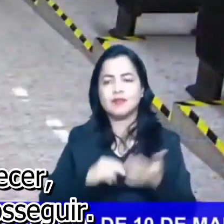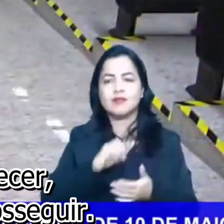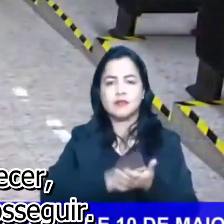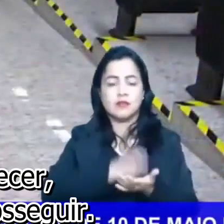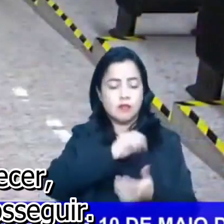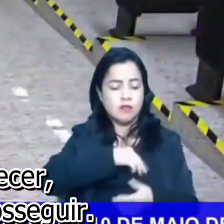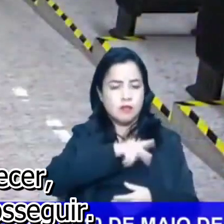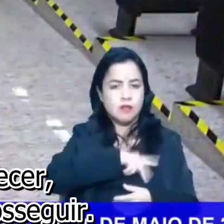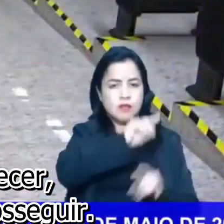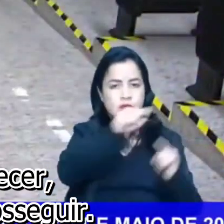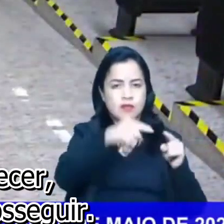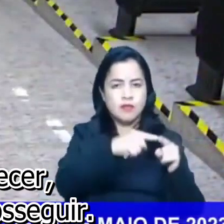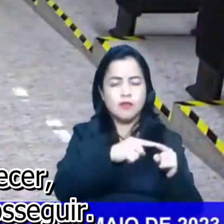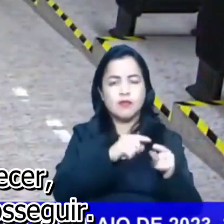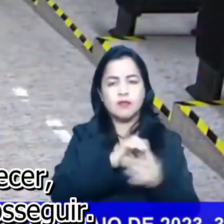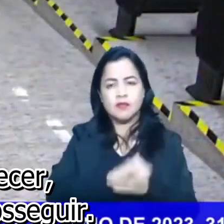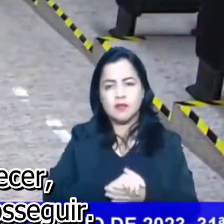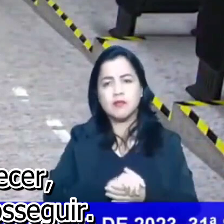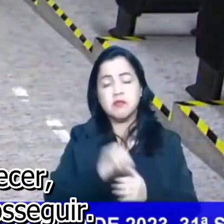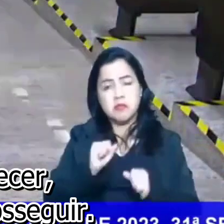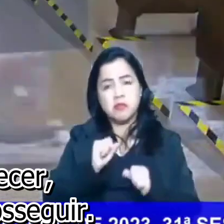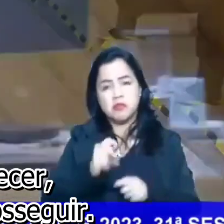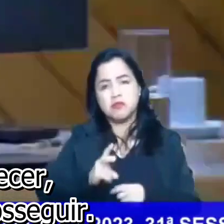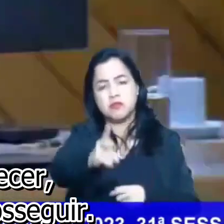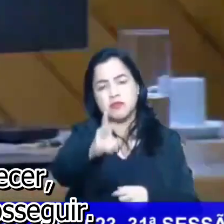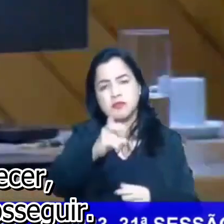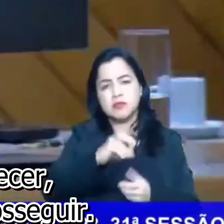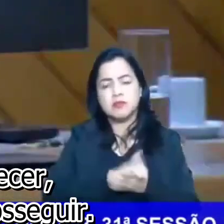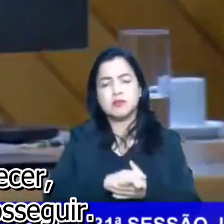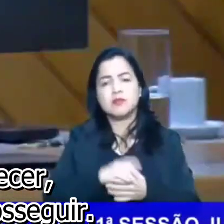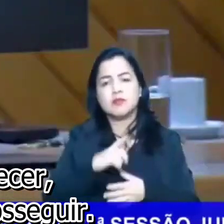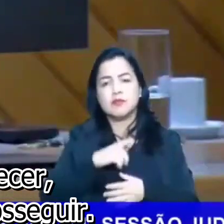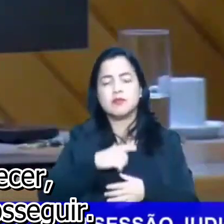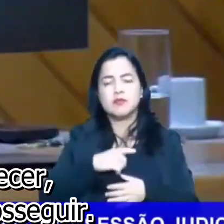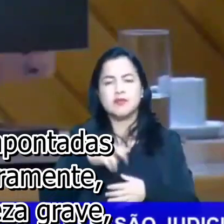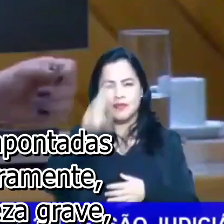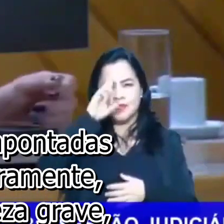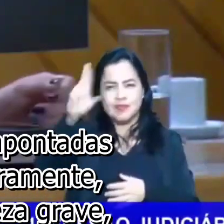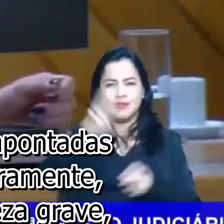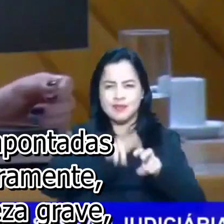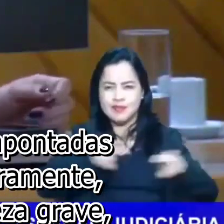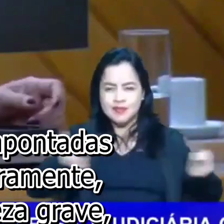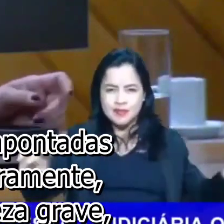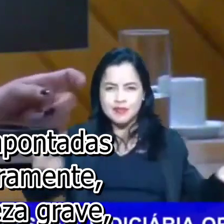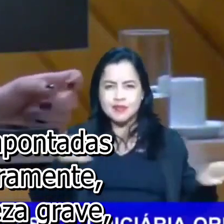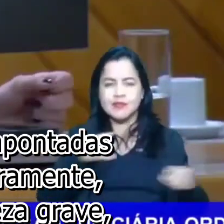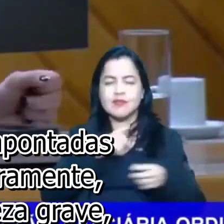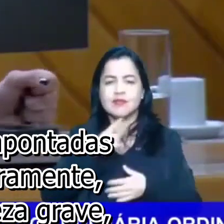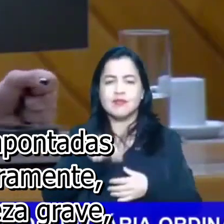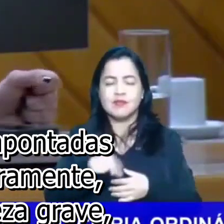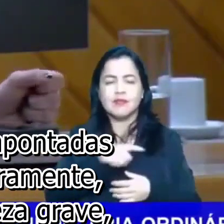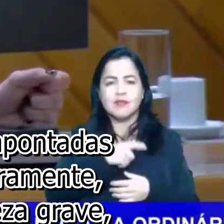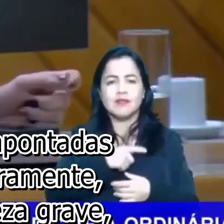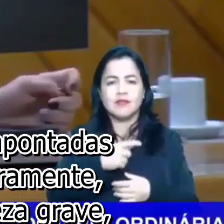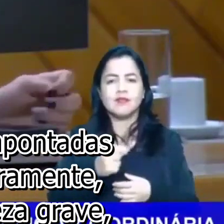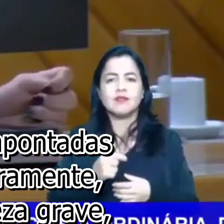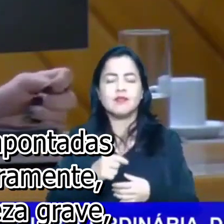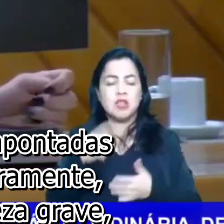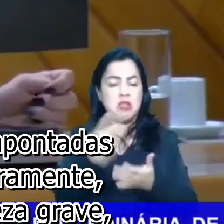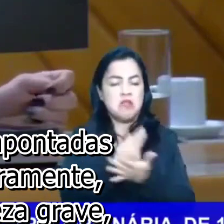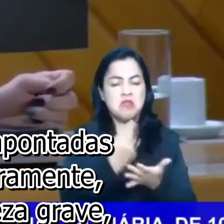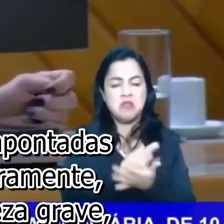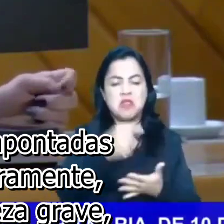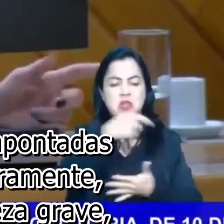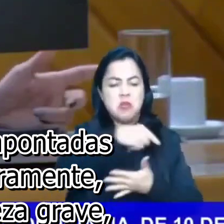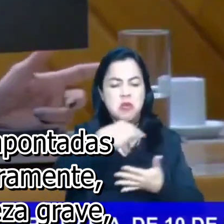Reitero o parecer, senhor presidente. Reiterado, por favor, pode prosseguir. Excelências, aqui, conforme as irregularidades apontadas pelo